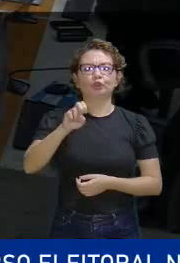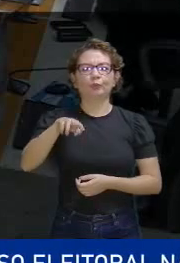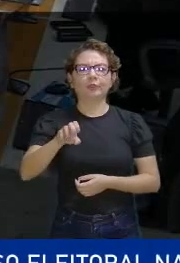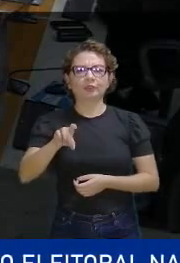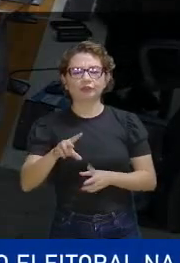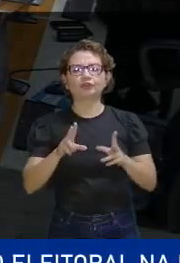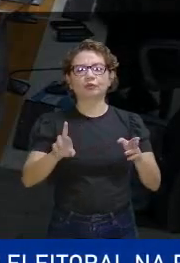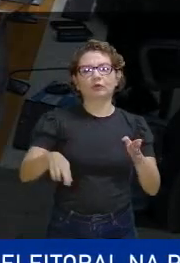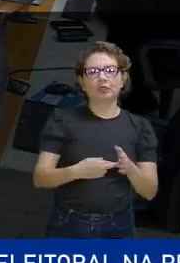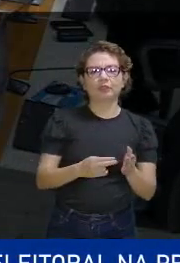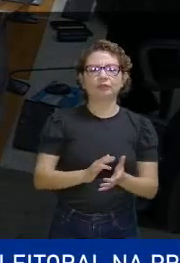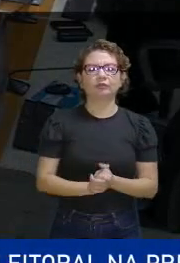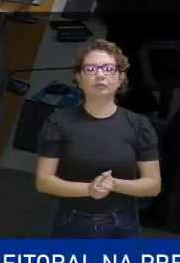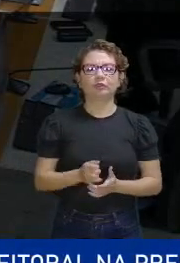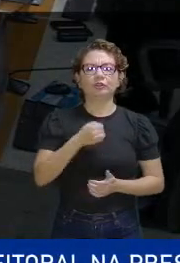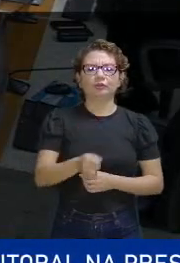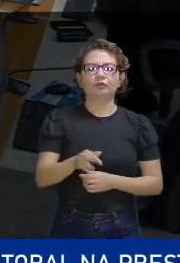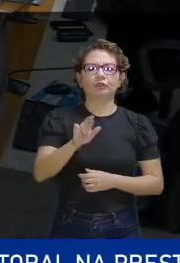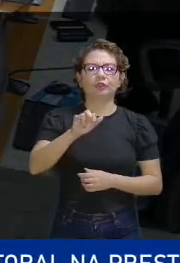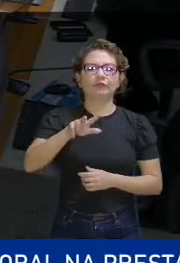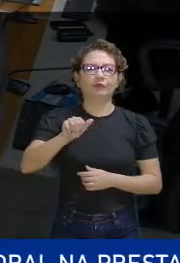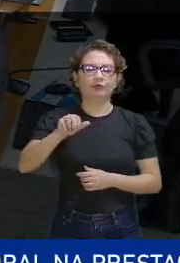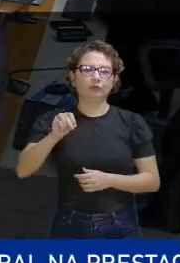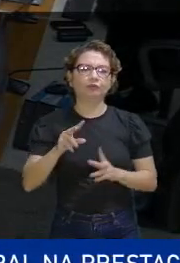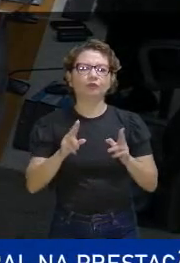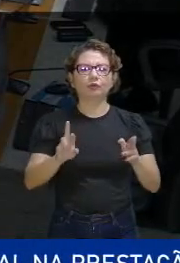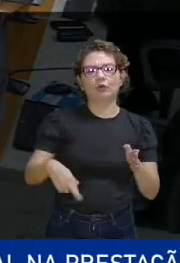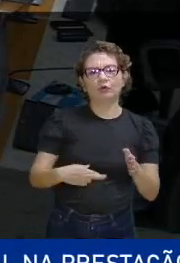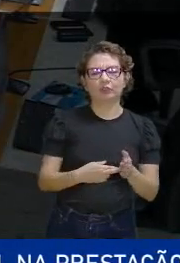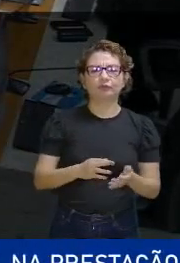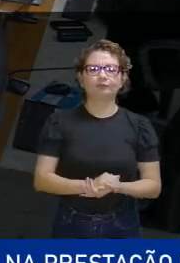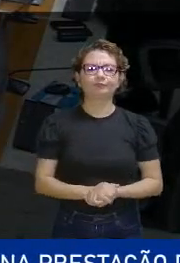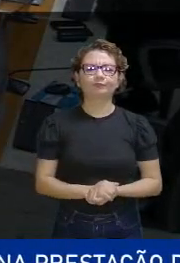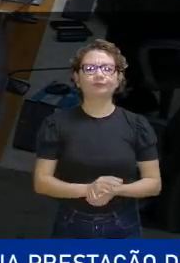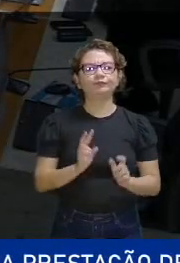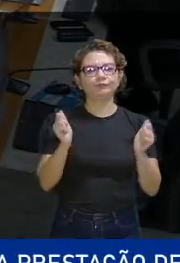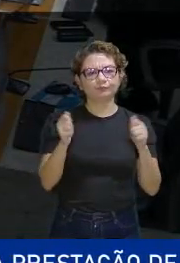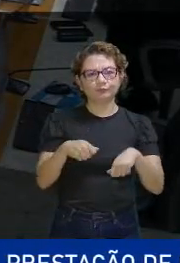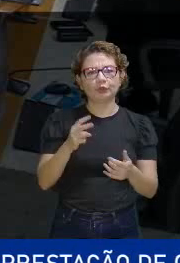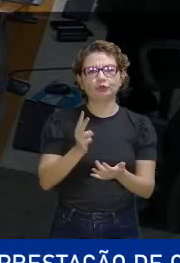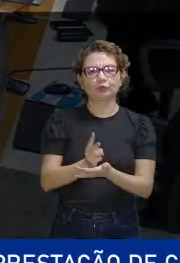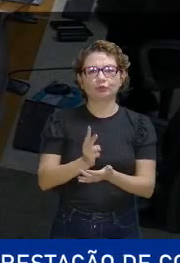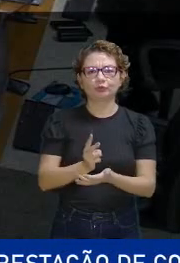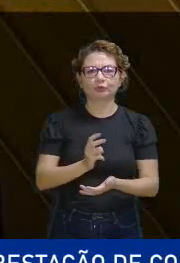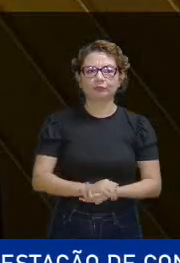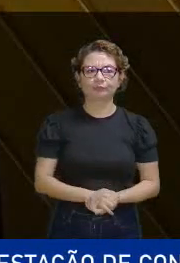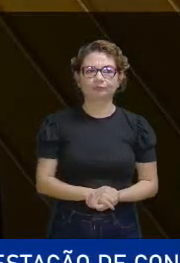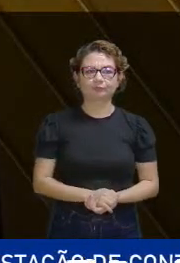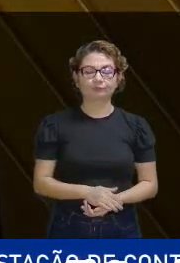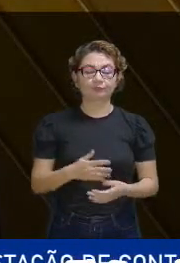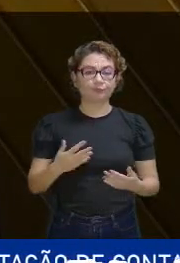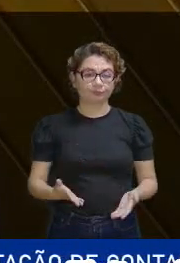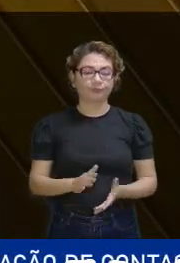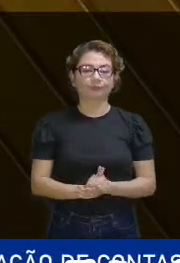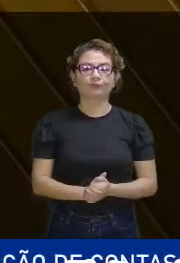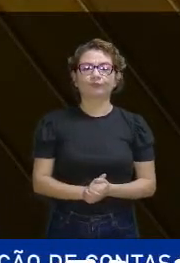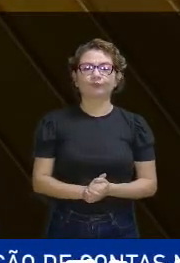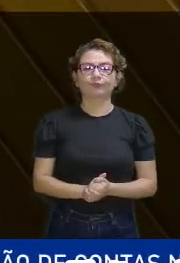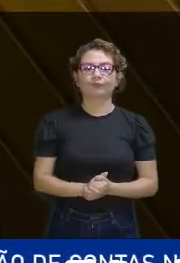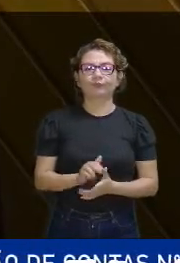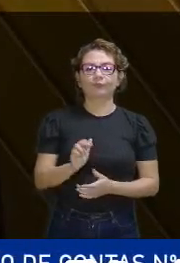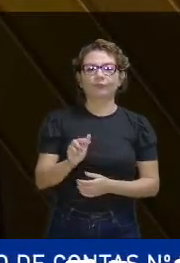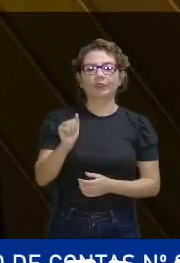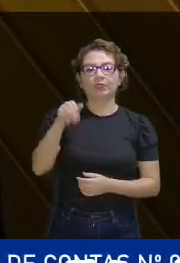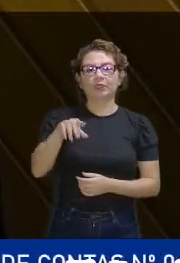rejeito. doutor Rivaldo Valente. Acompanho, presidente. Pode prosseguir, senhor relator. Conforme narrado, Wanderson